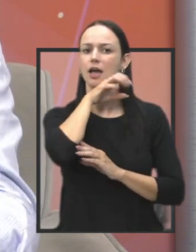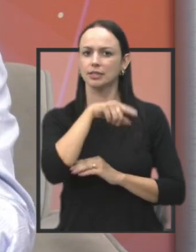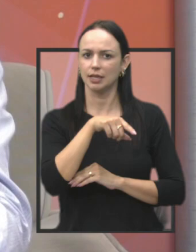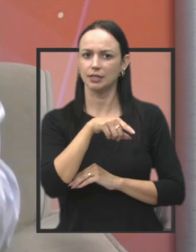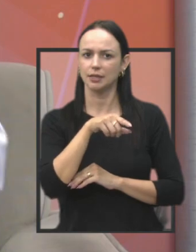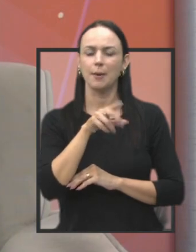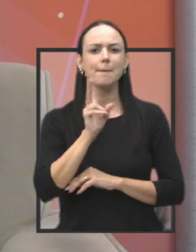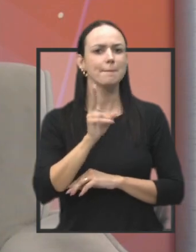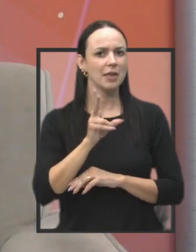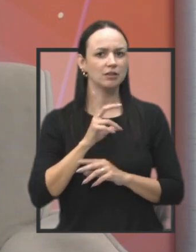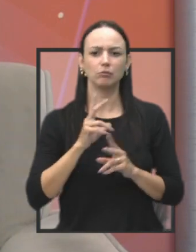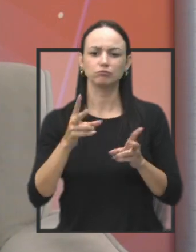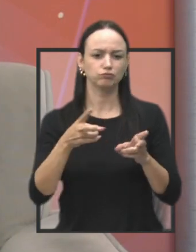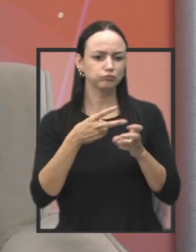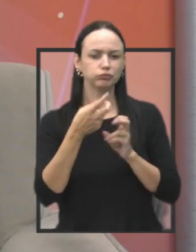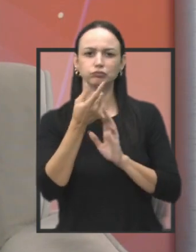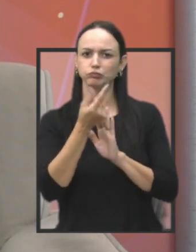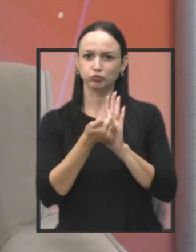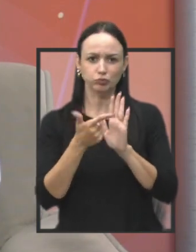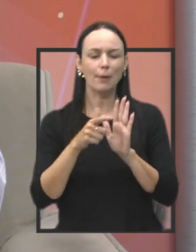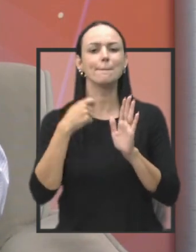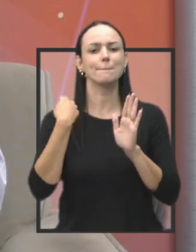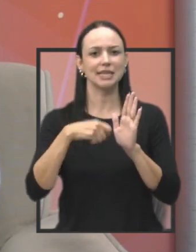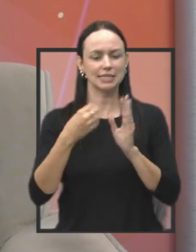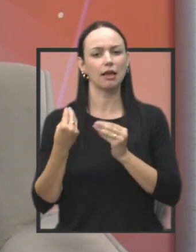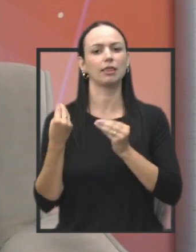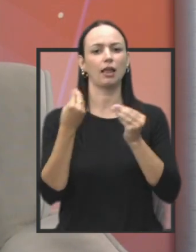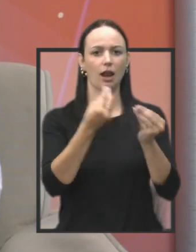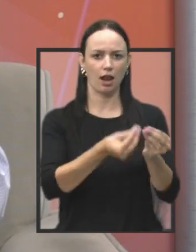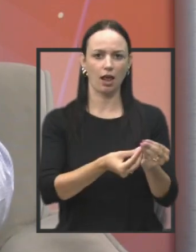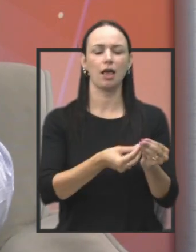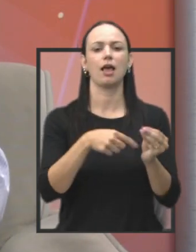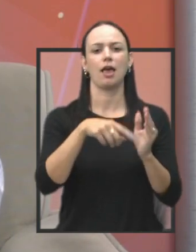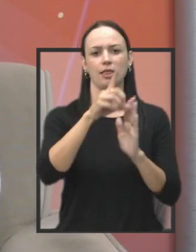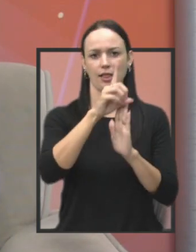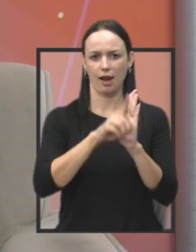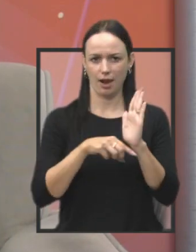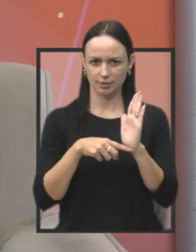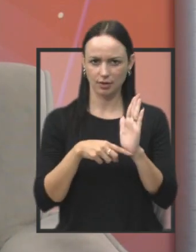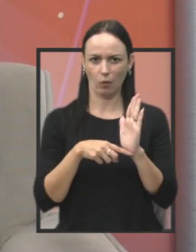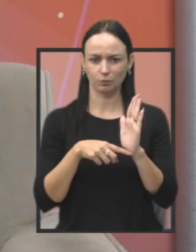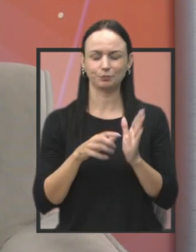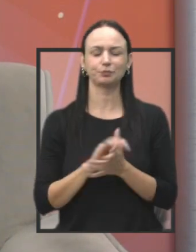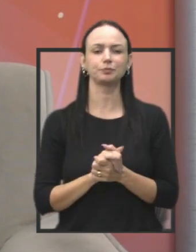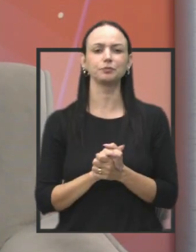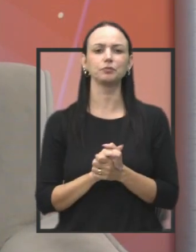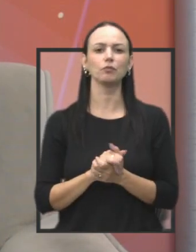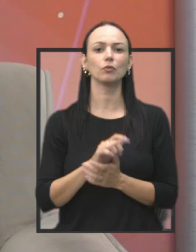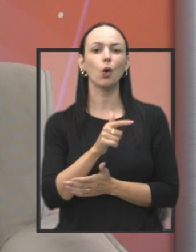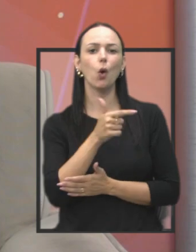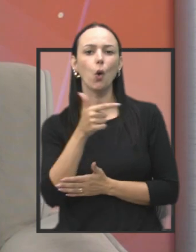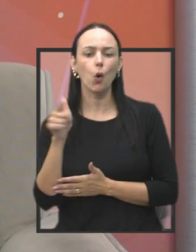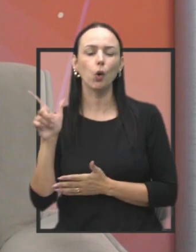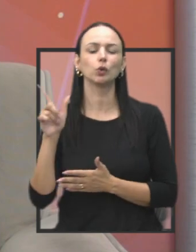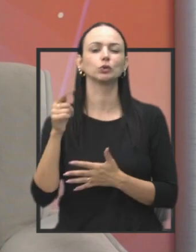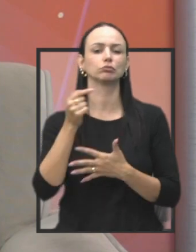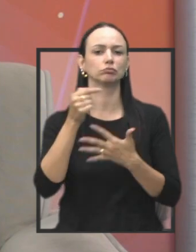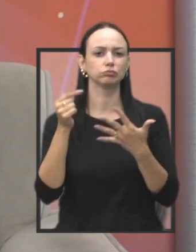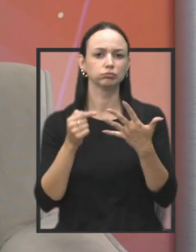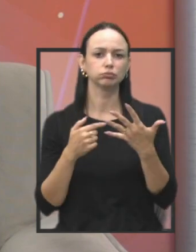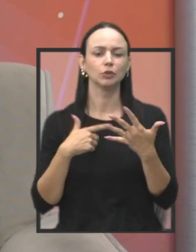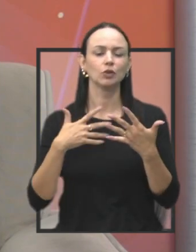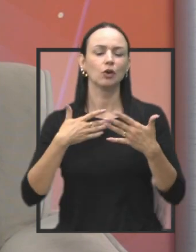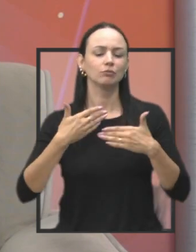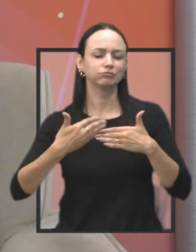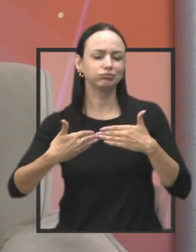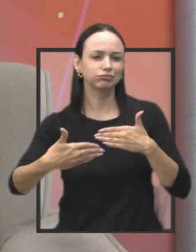ele não teve rendimento, ele fica obrigado à entrega da declaração. E outras condições também que a gente pode ir